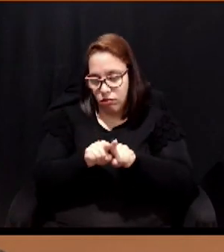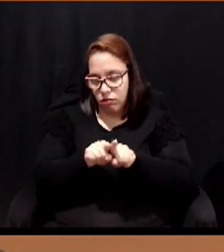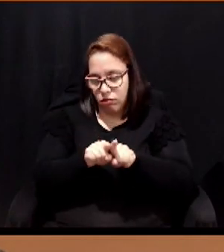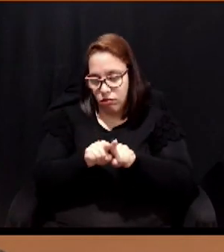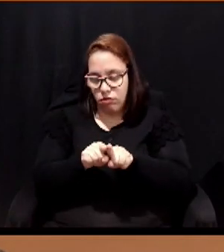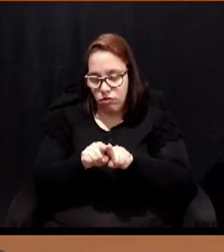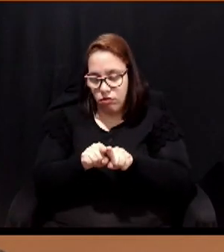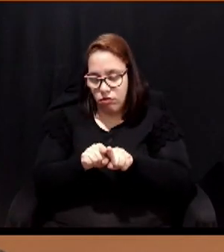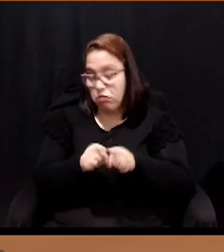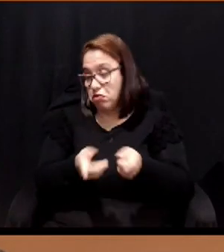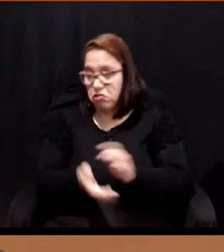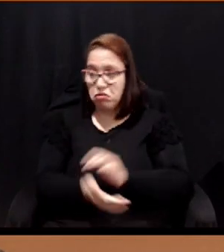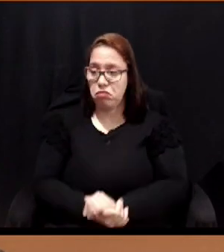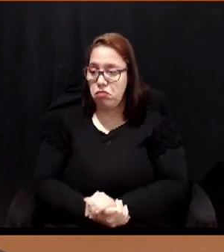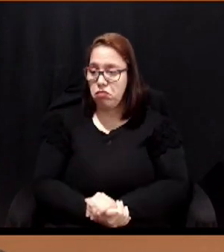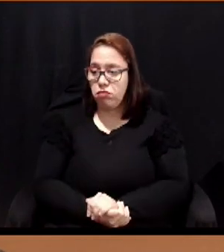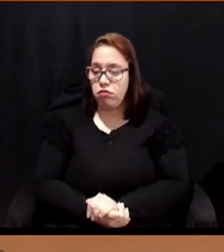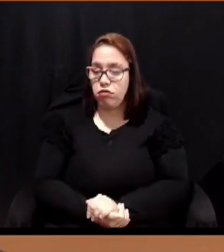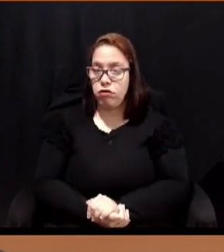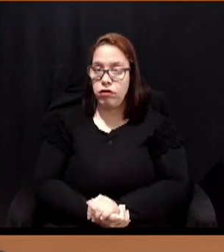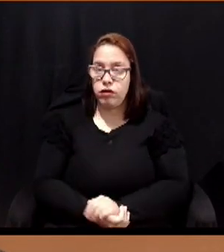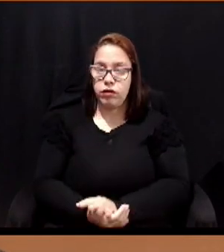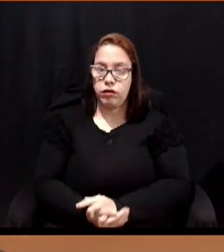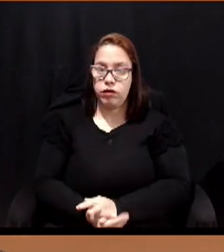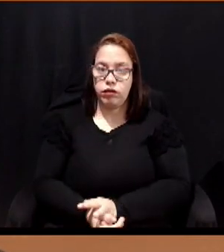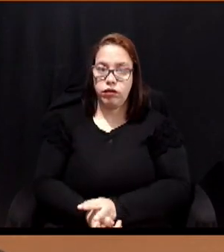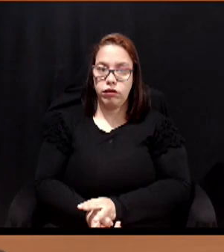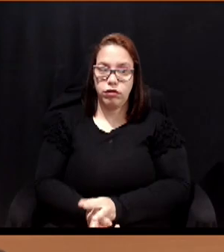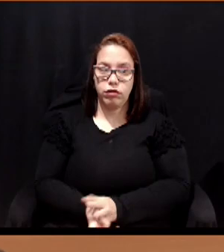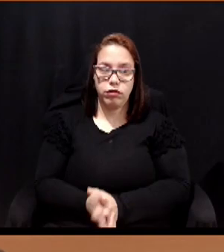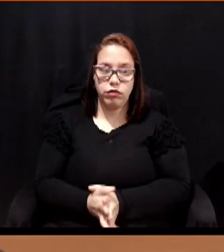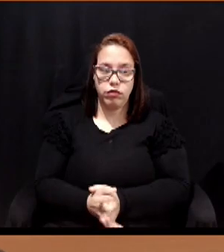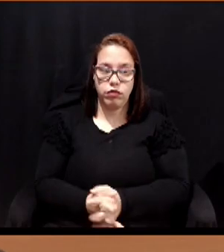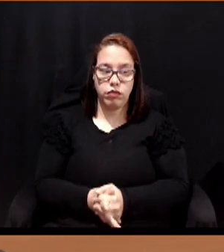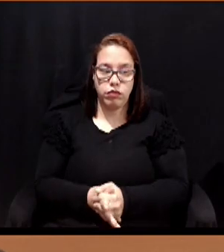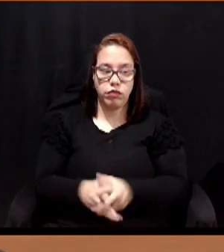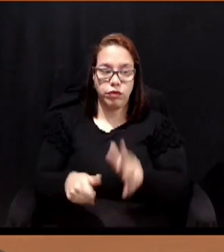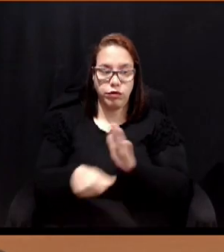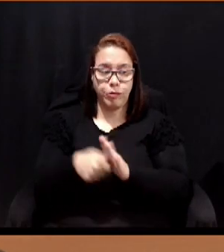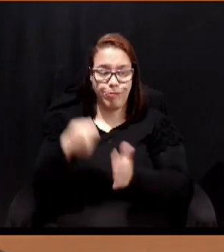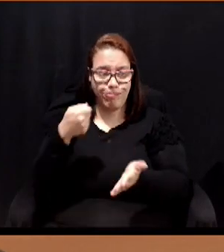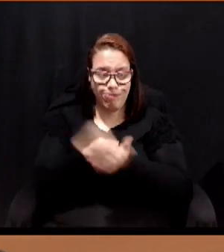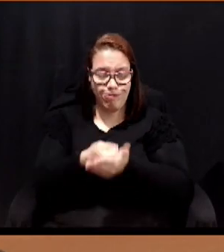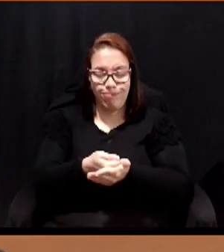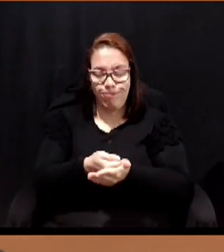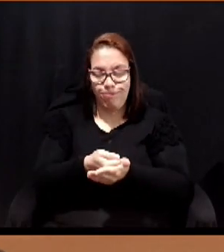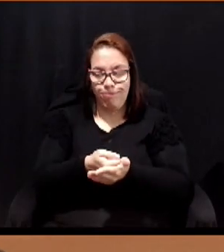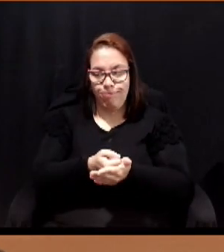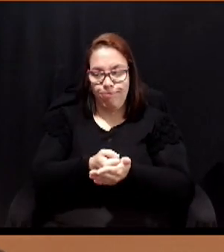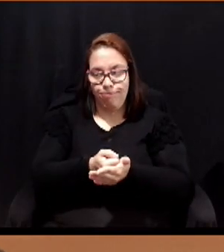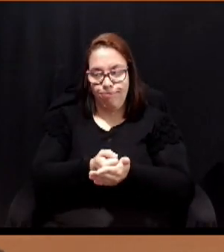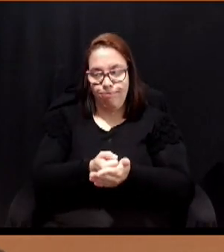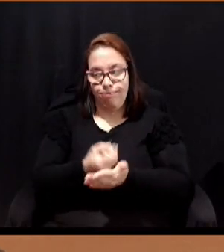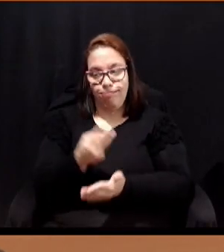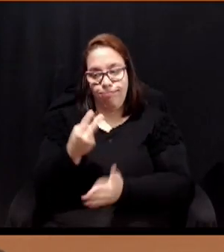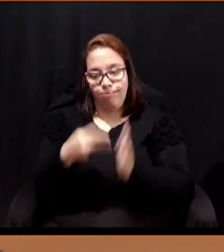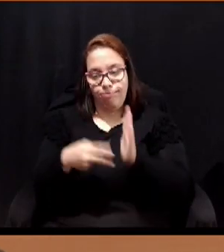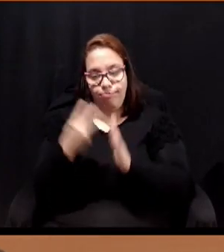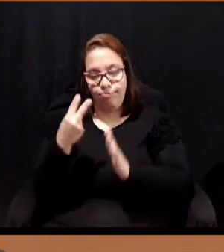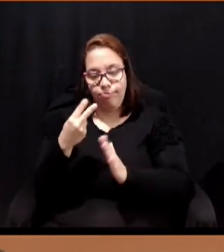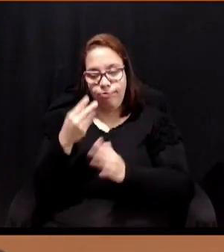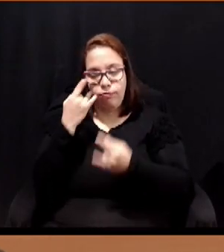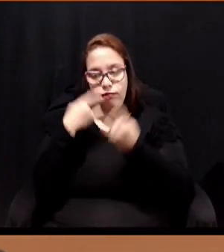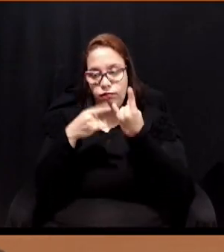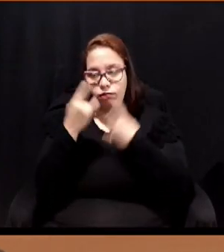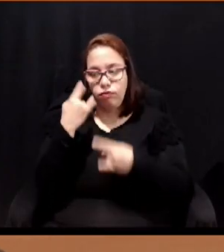Executivo ele tem, vamos dizer, em primeiro lugar, a obrigação, né? E, em segundo lugar, o interesse, né?